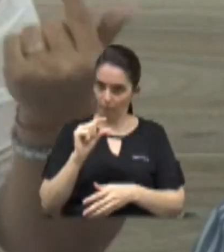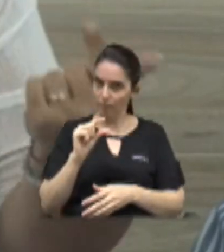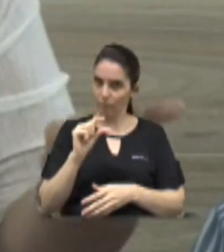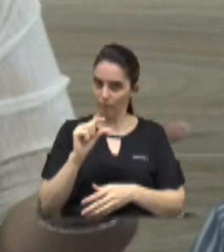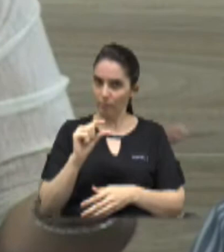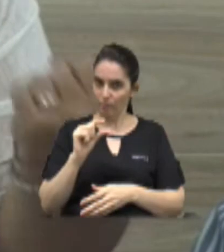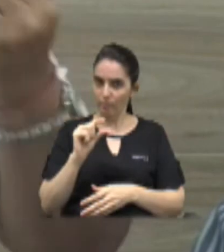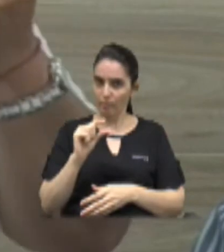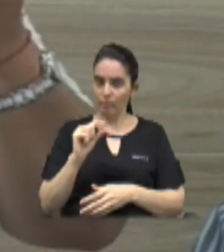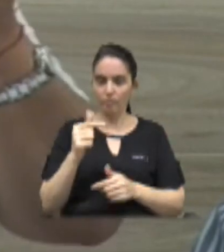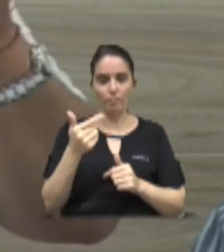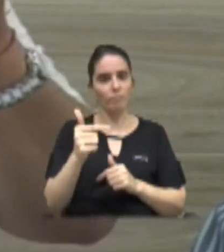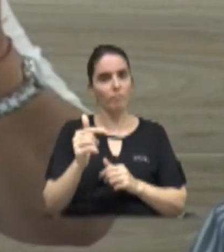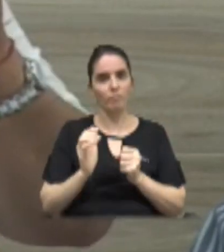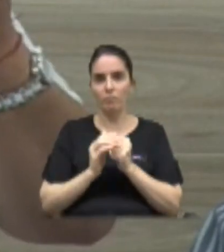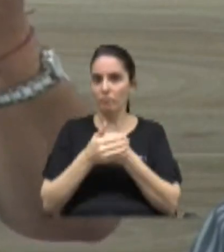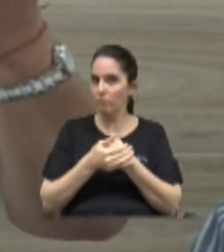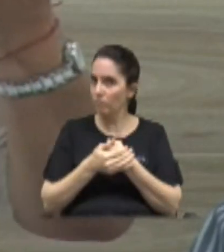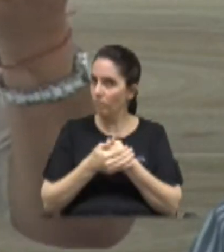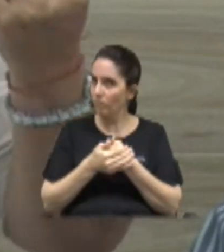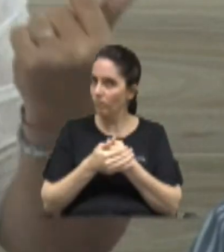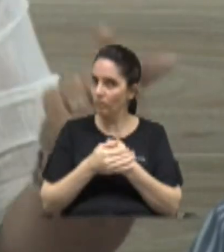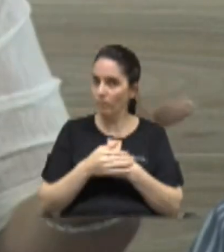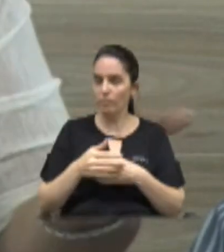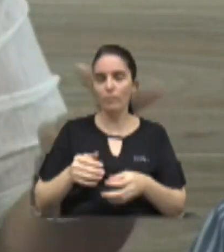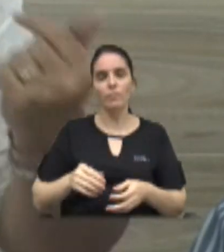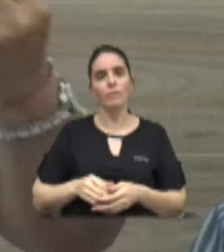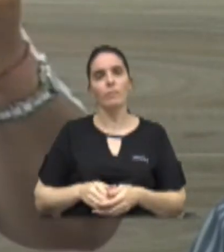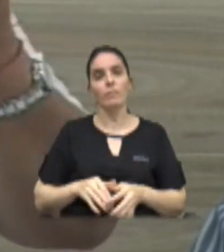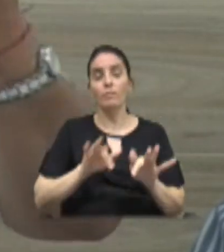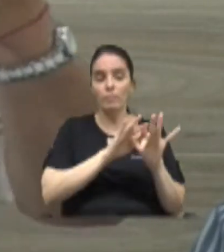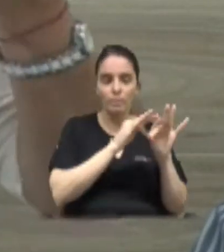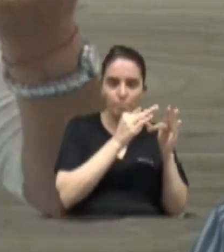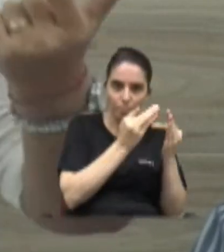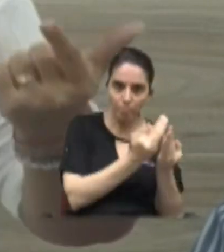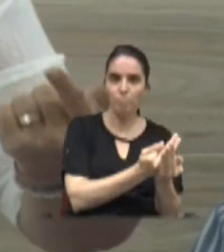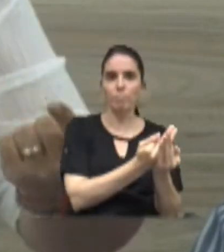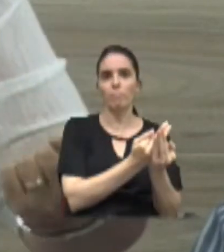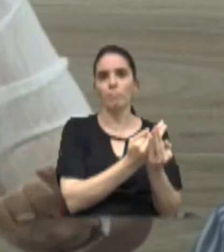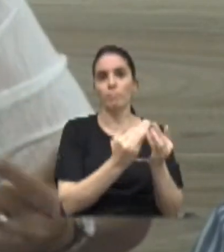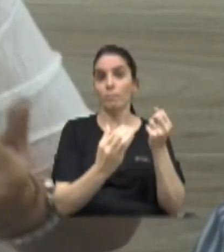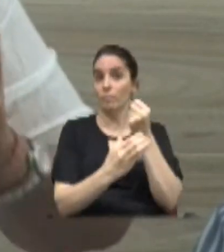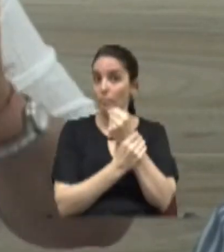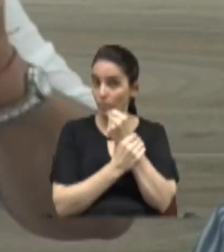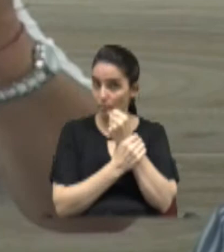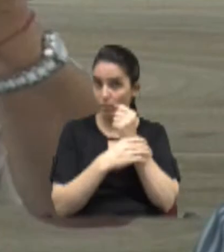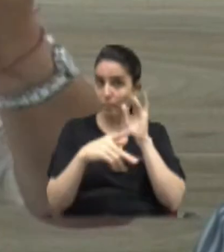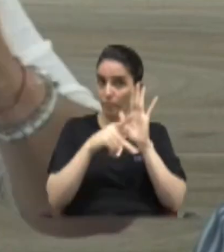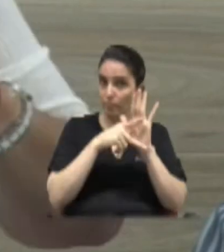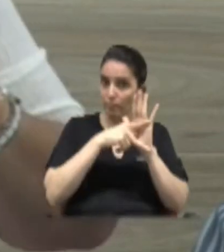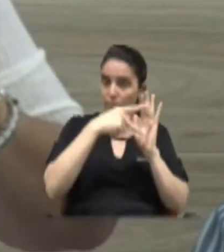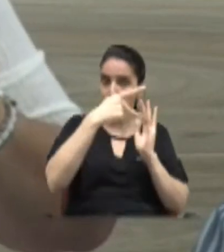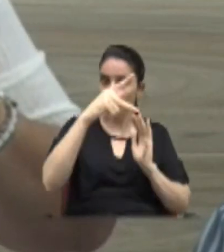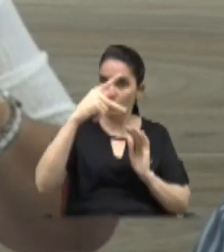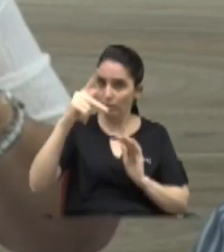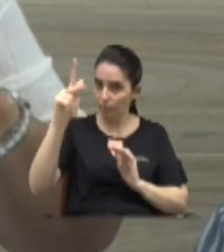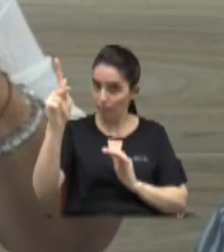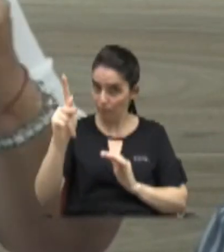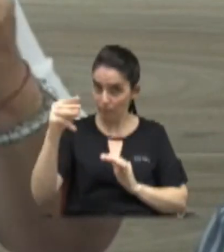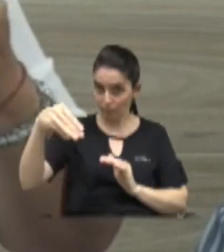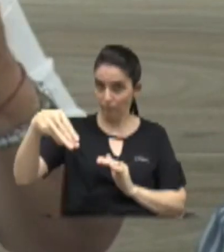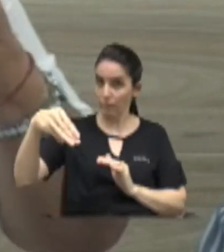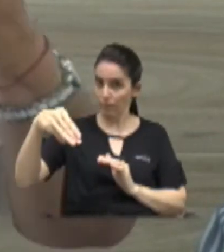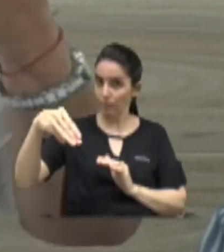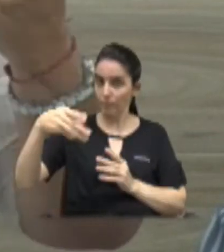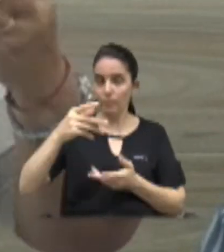pouca retaguarda que tem, a questão da família, a segurança deles próprios, né, e tudo mais. Eu acho